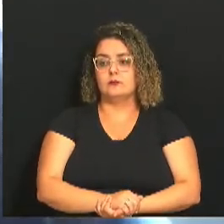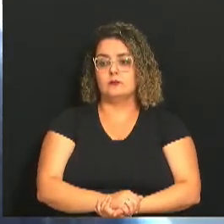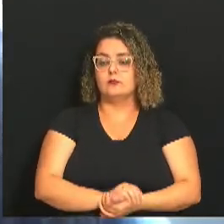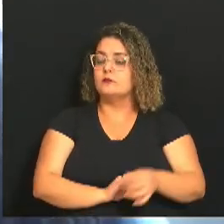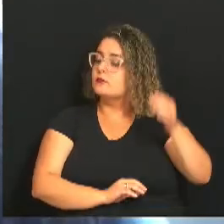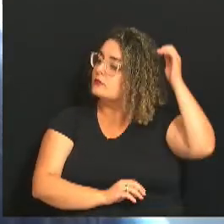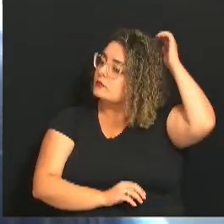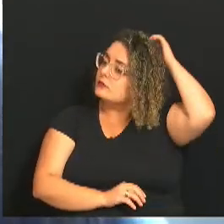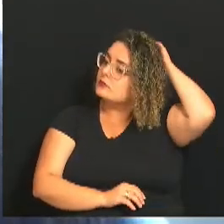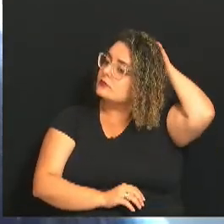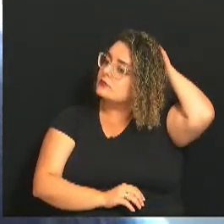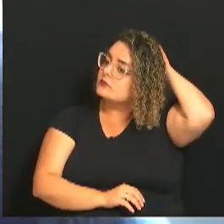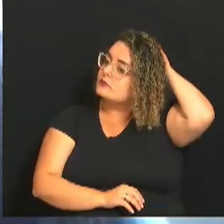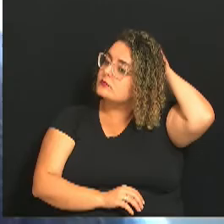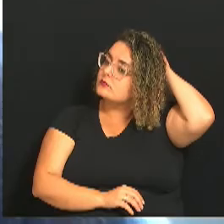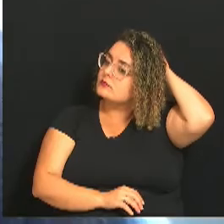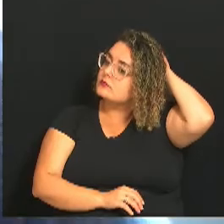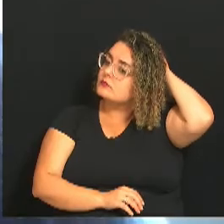começo.